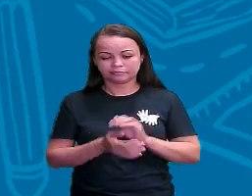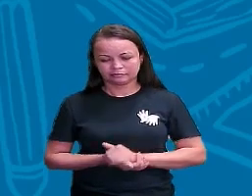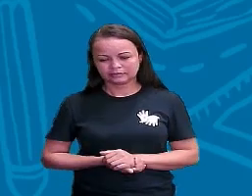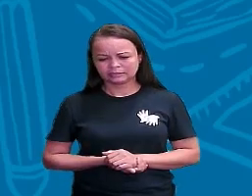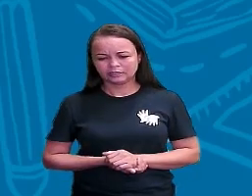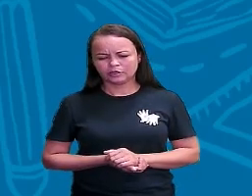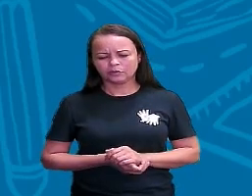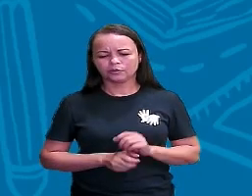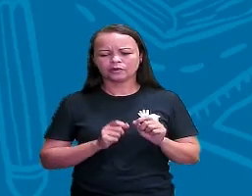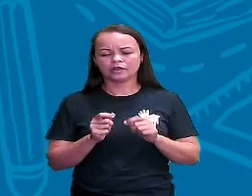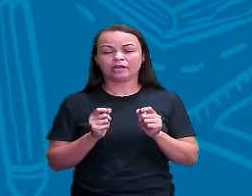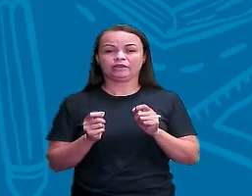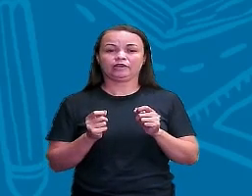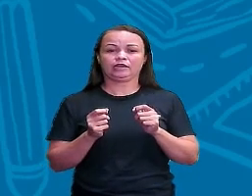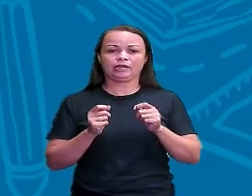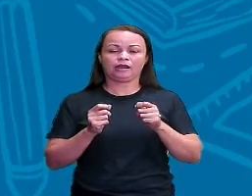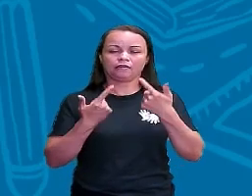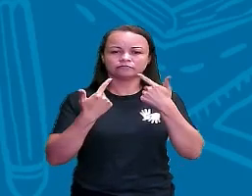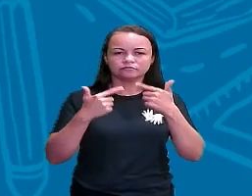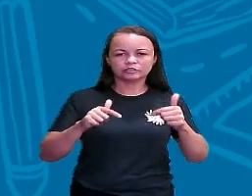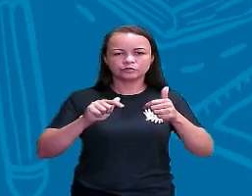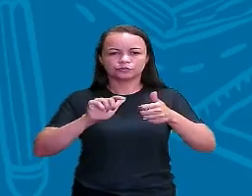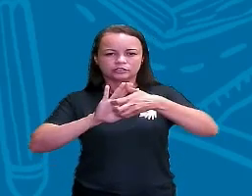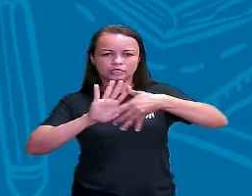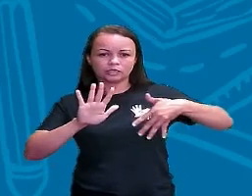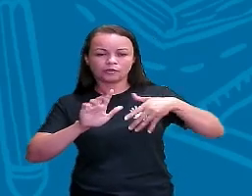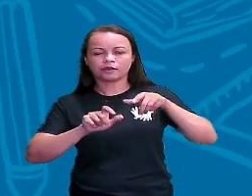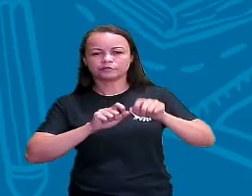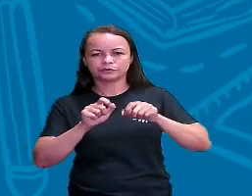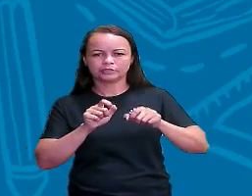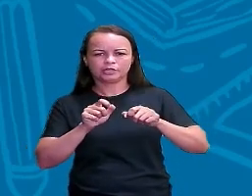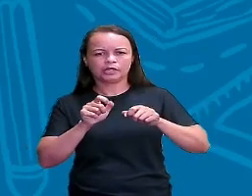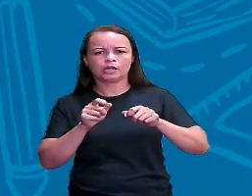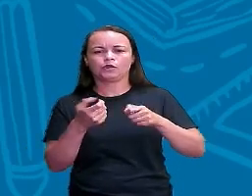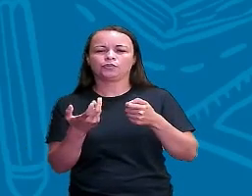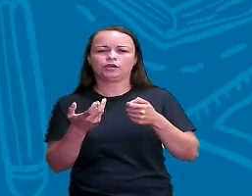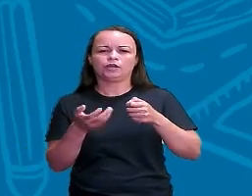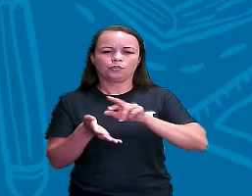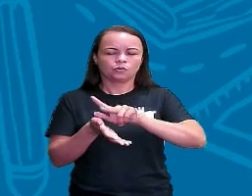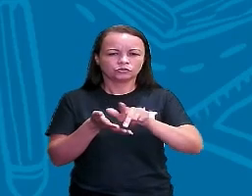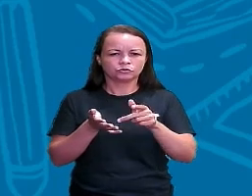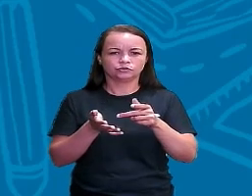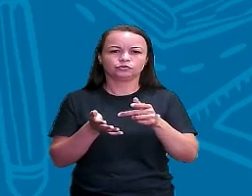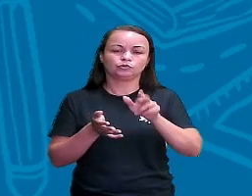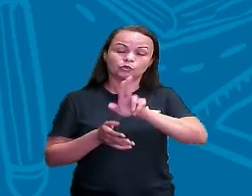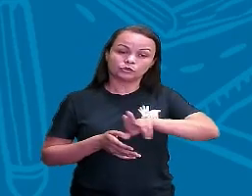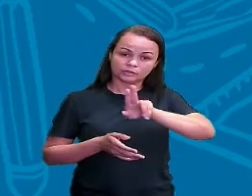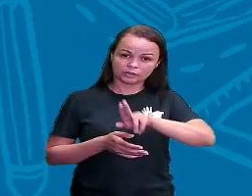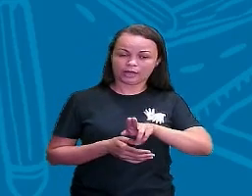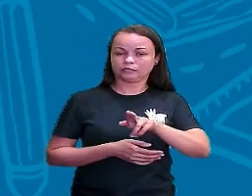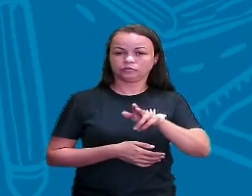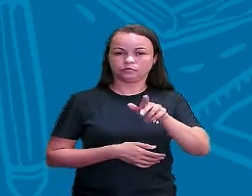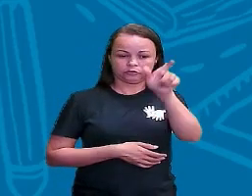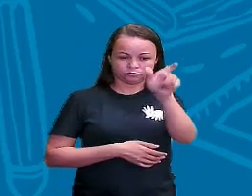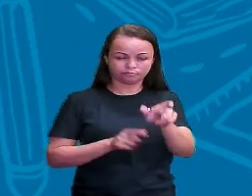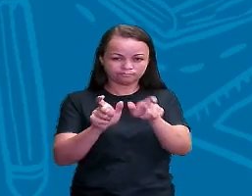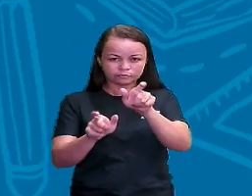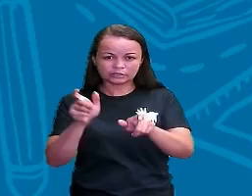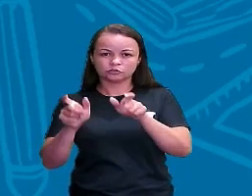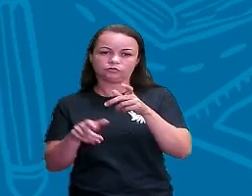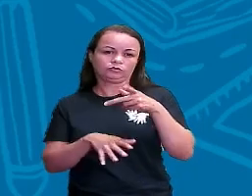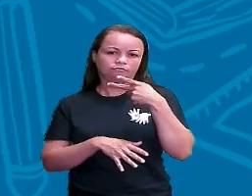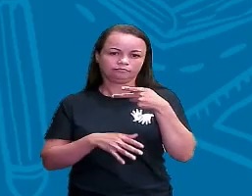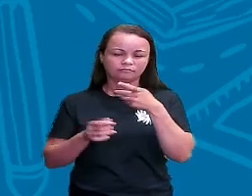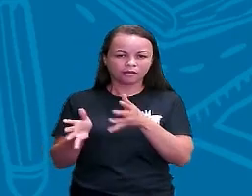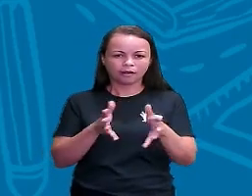linguagem? Bom, as figuras de linguagem são recursos utilizados pelos falantes da língua portuguesa para enfatizar, ou